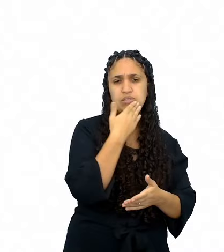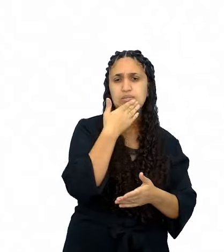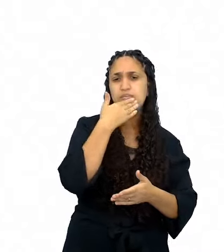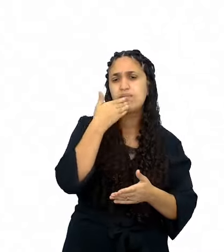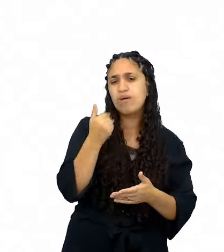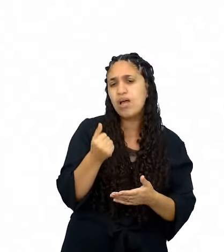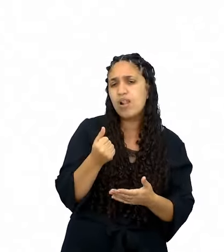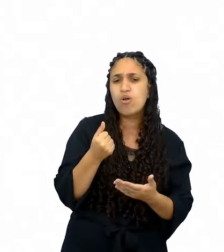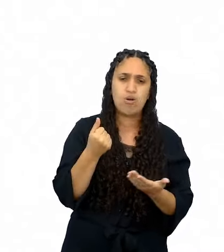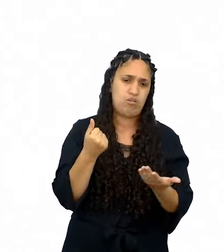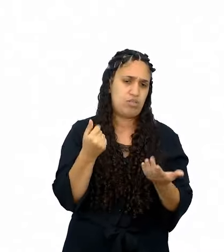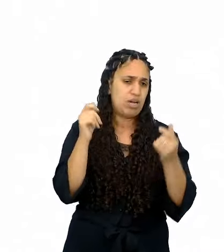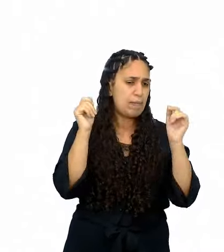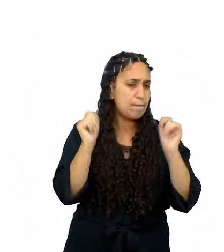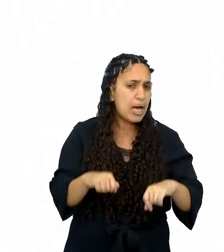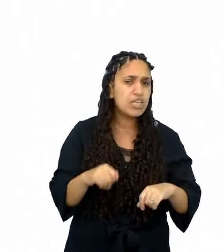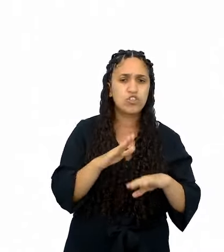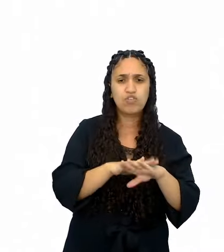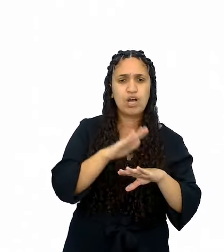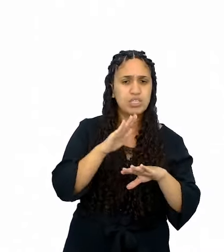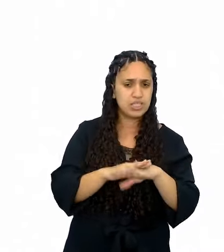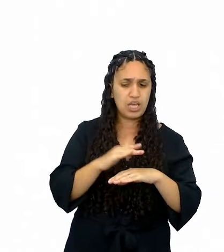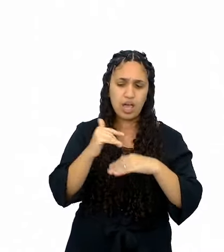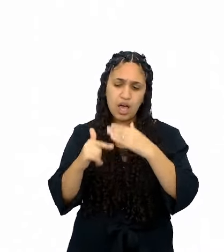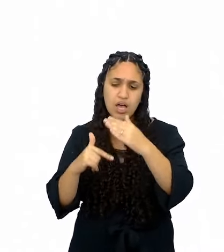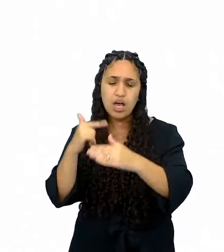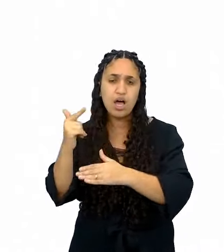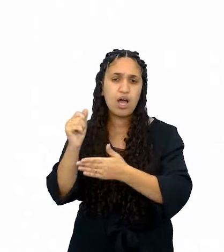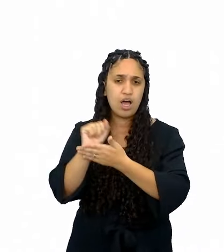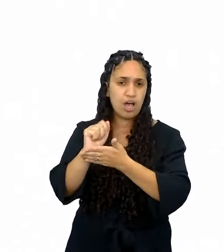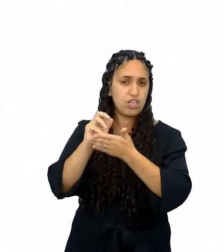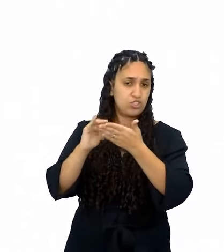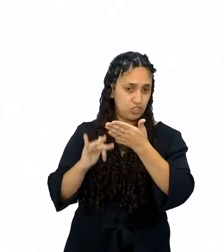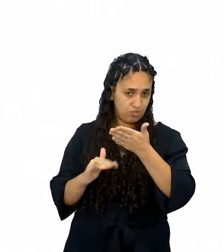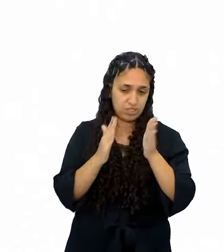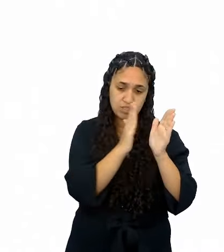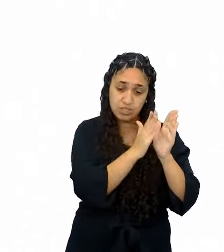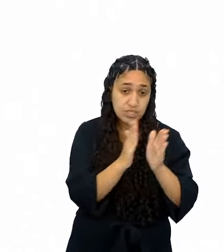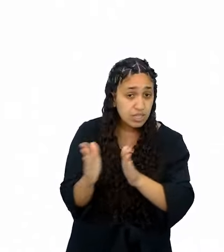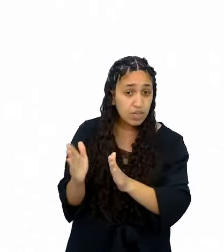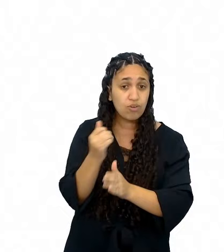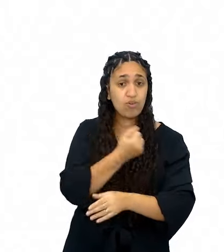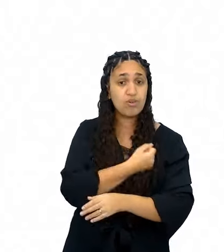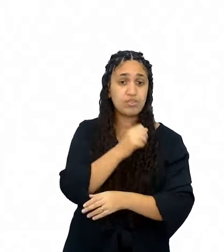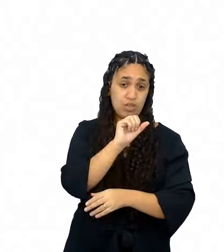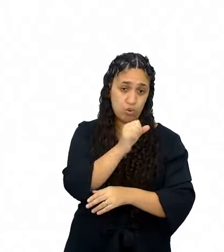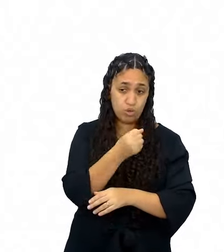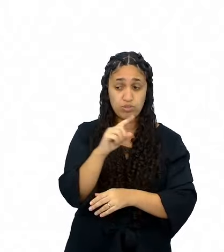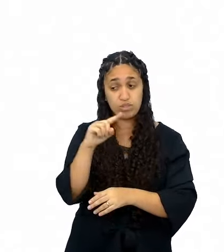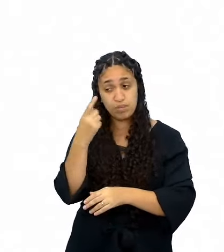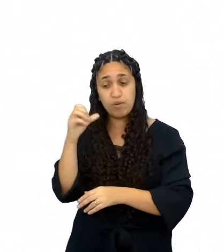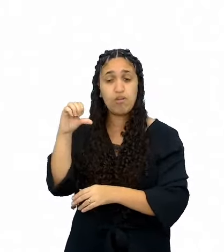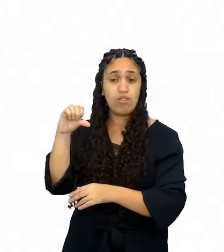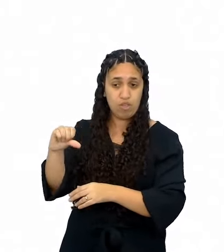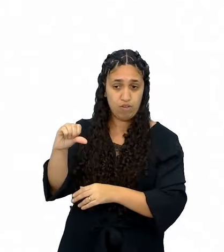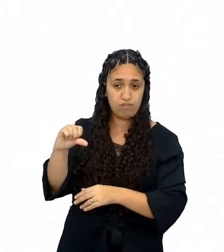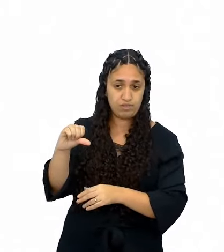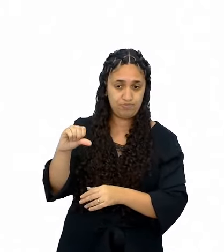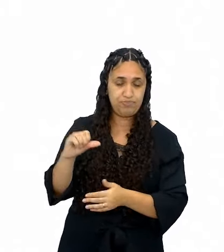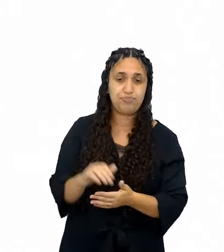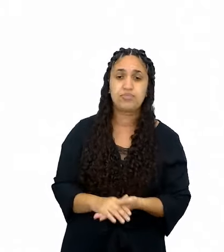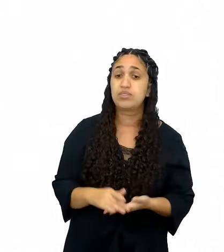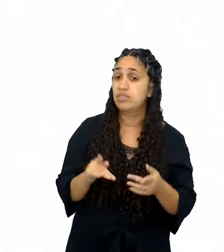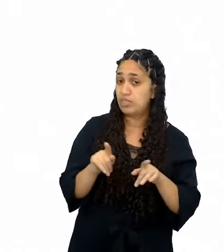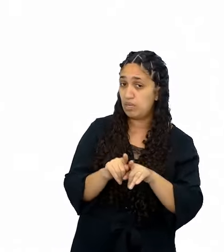da 9 também, tá? Além disso, essas duas aulas preparam os estudantes para os procedimentos